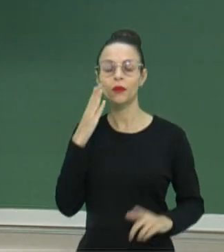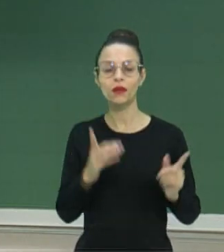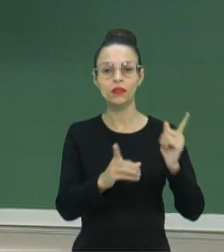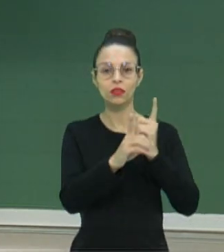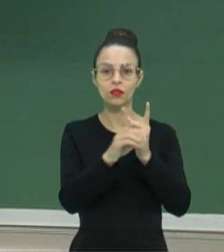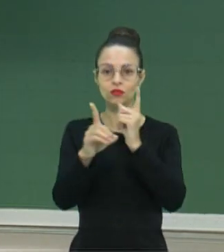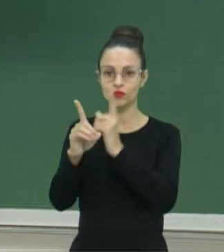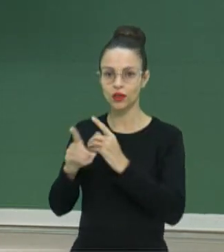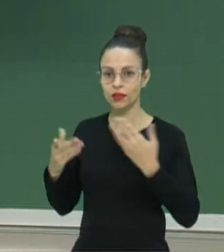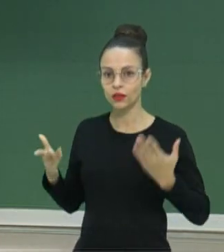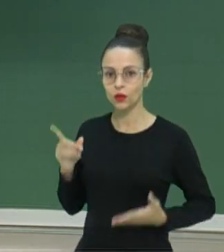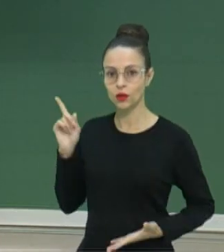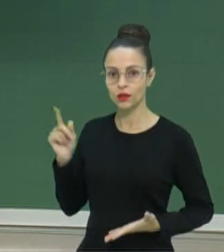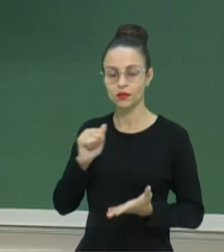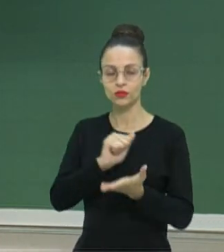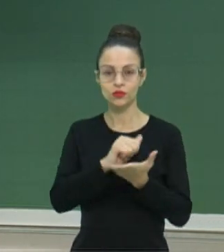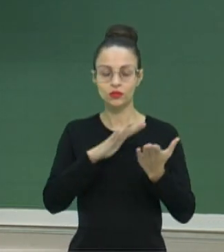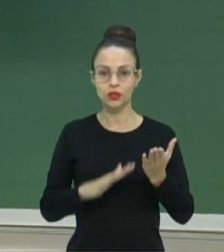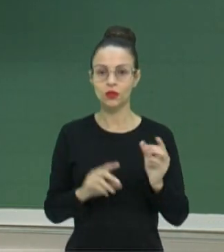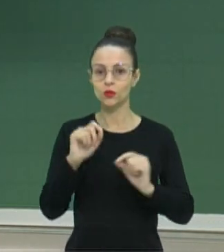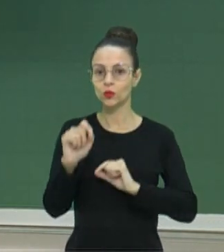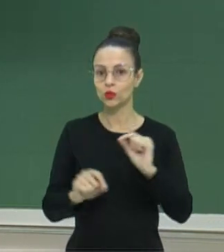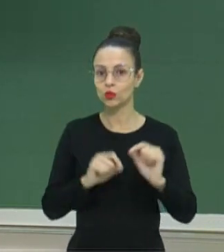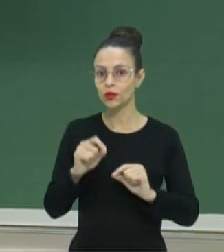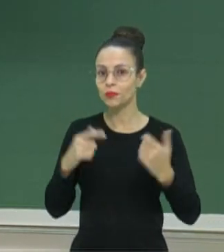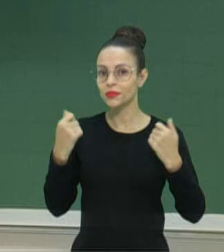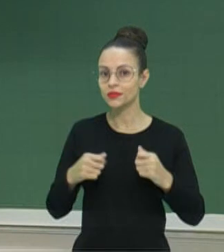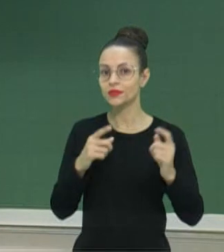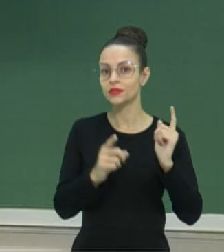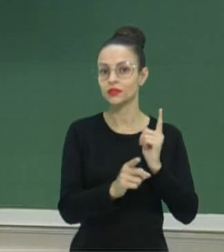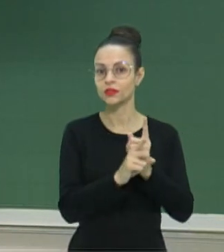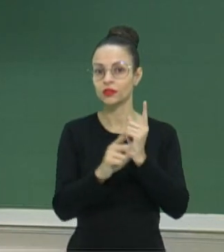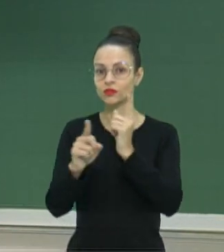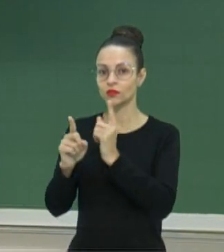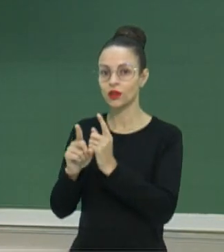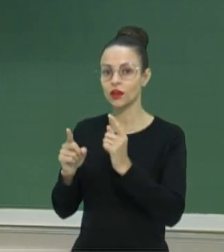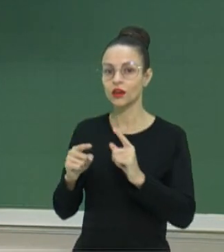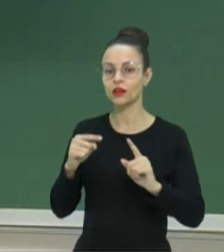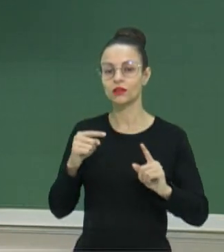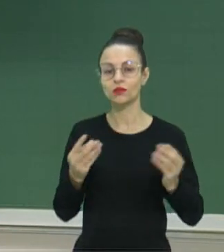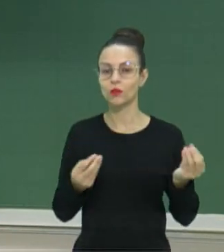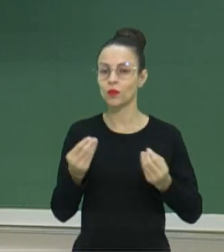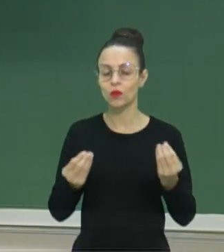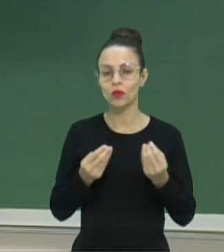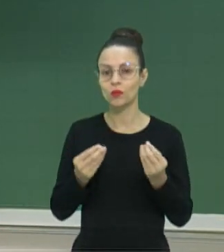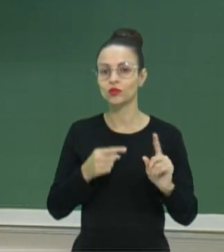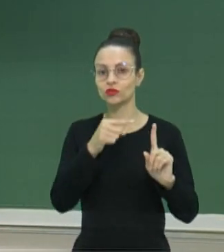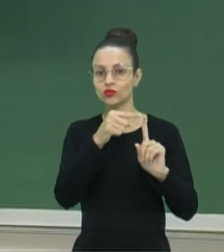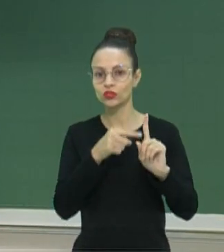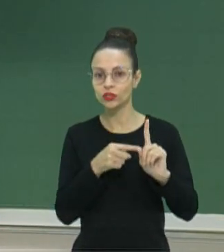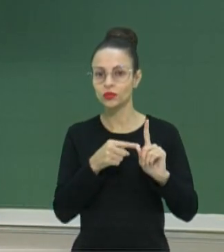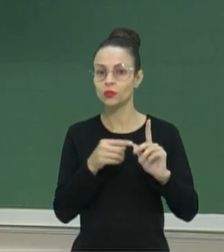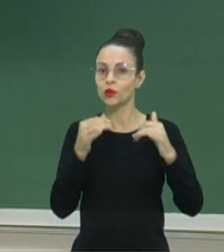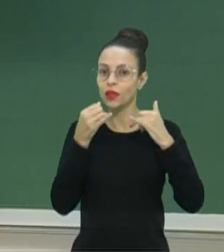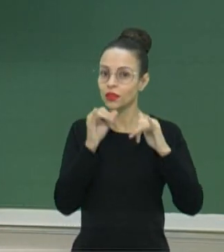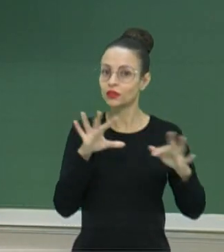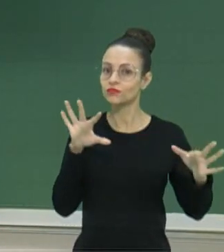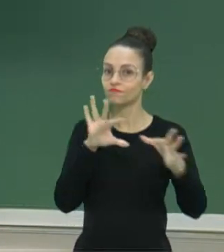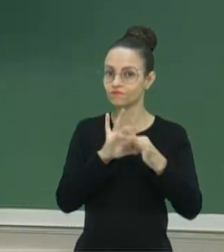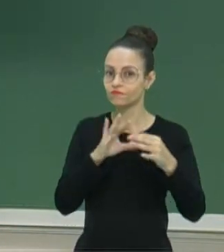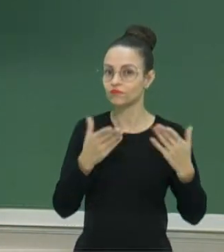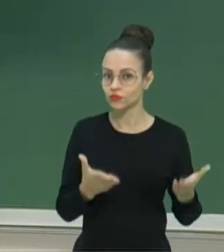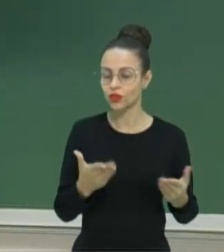O exercício que eu estou passando aqui para vocês é vocês conseguirem identificar de diferentes formas os tipos de energia associado,